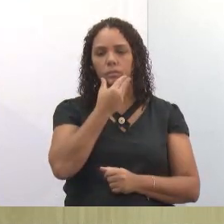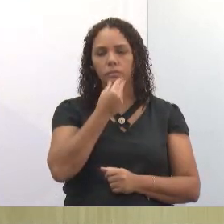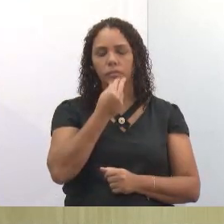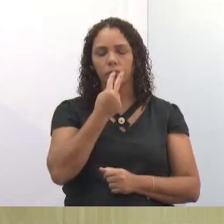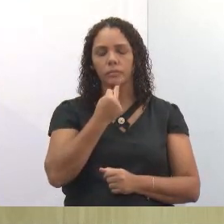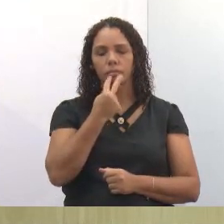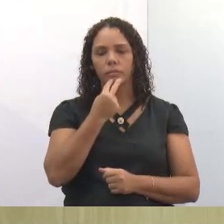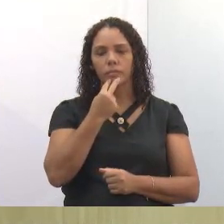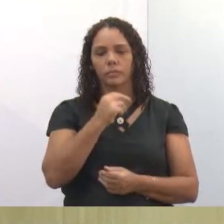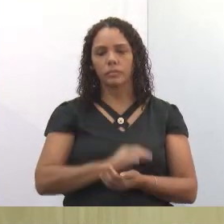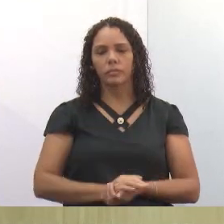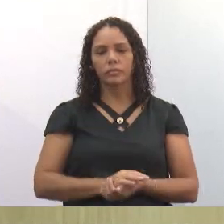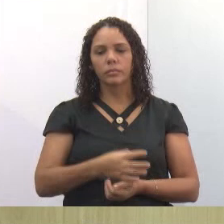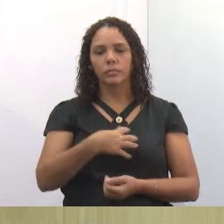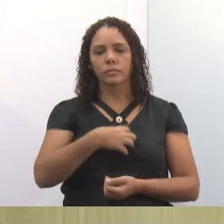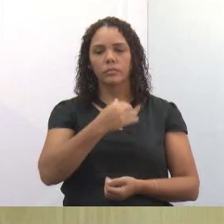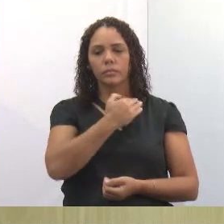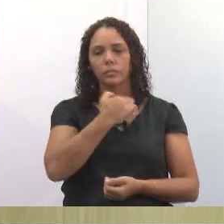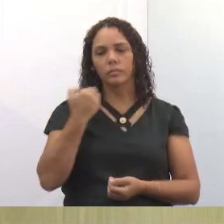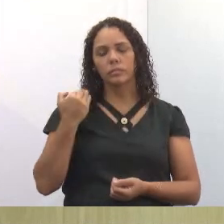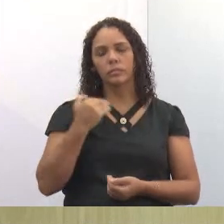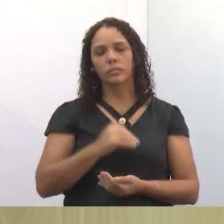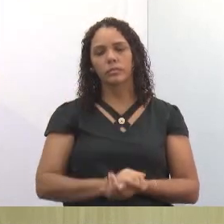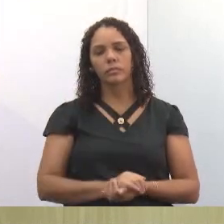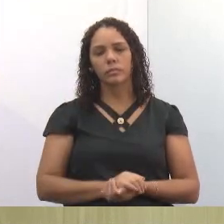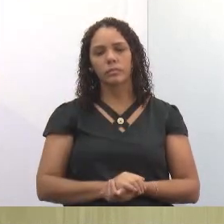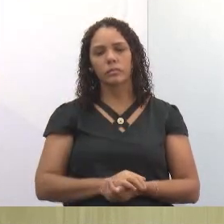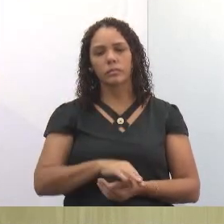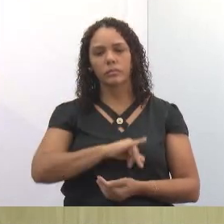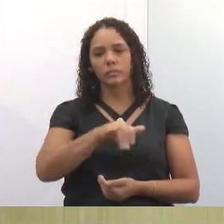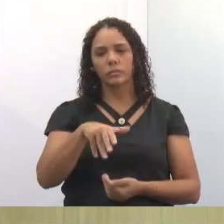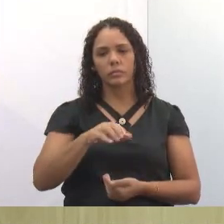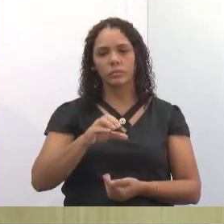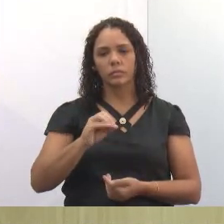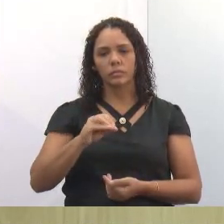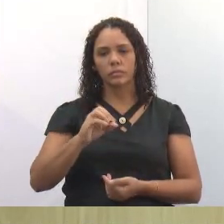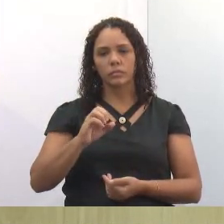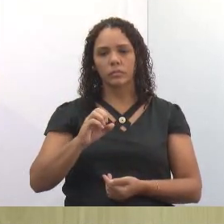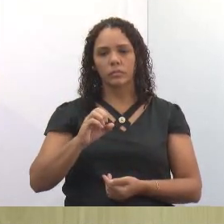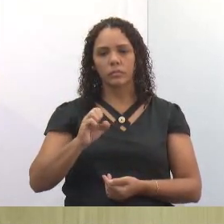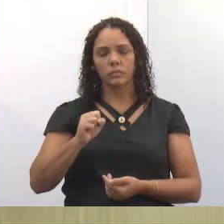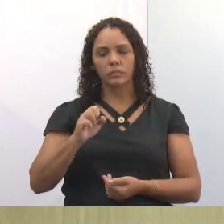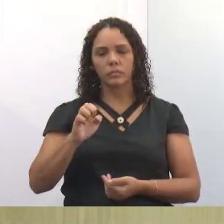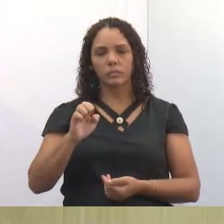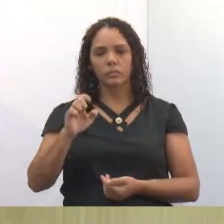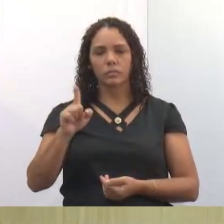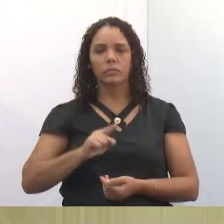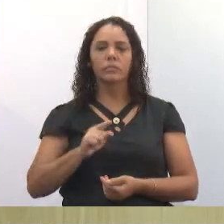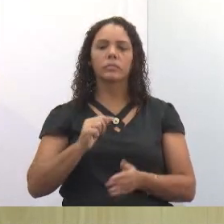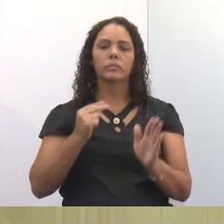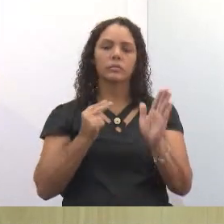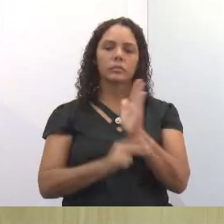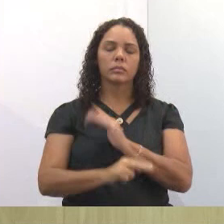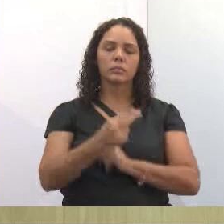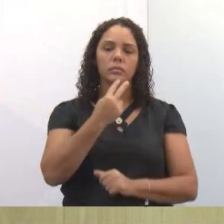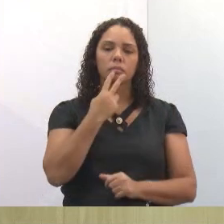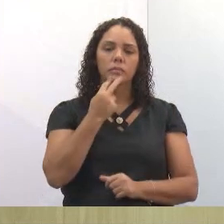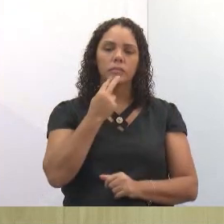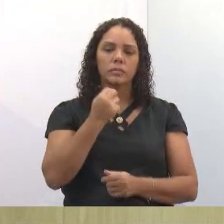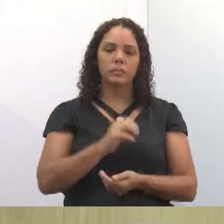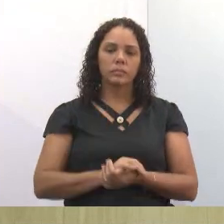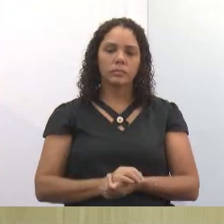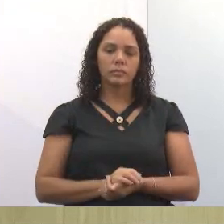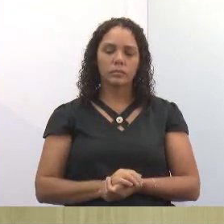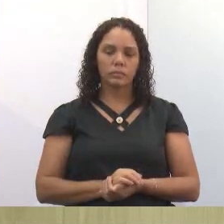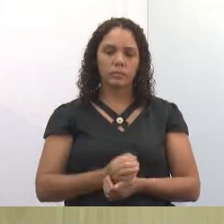Lua. Voto de pesar pelo falecimento de José Antenor da Conceição. Voto formulado pelo vereador Valmir do Parque Meia